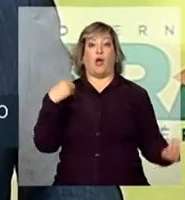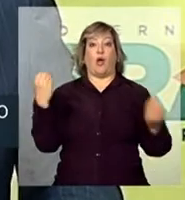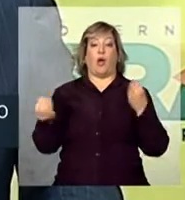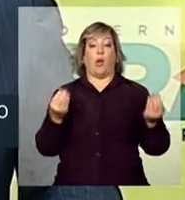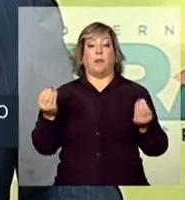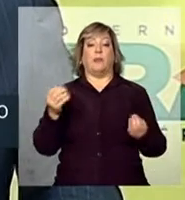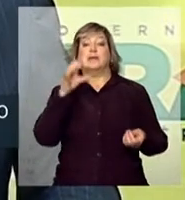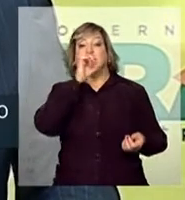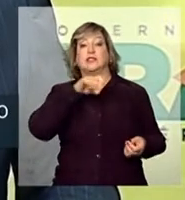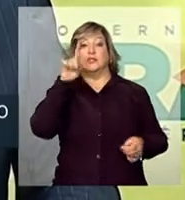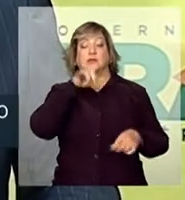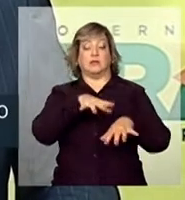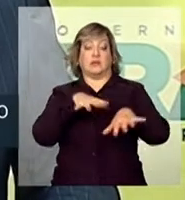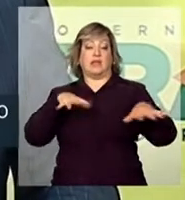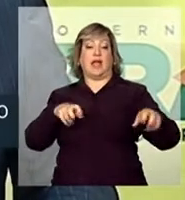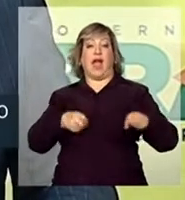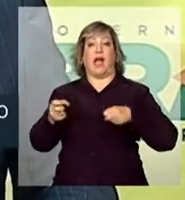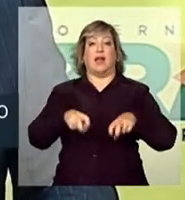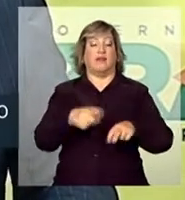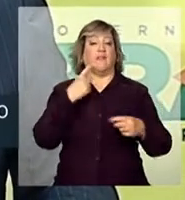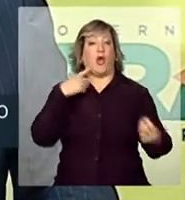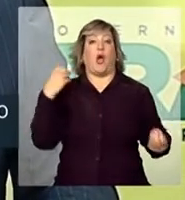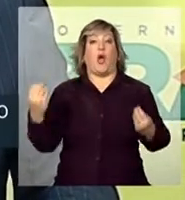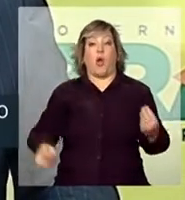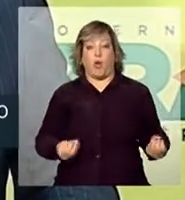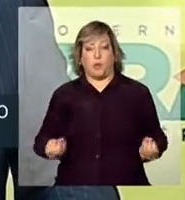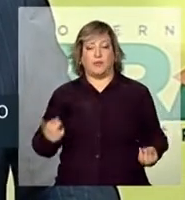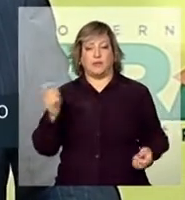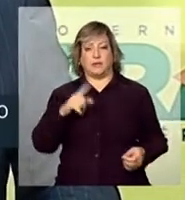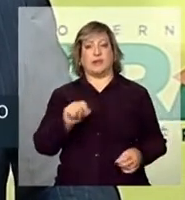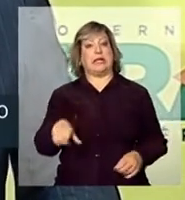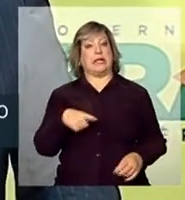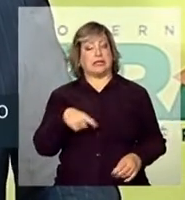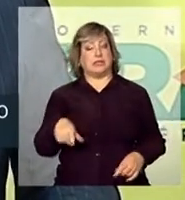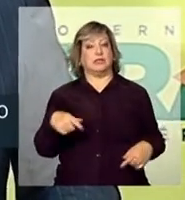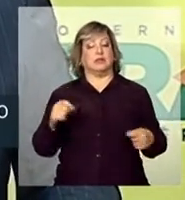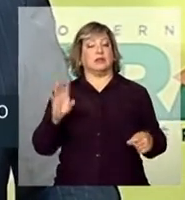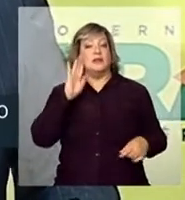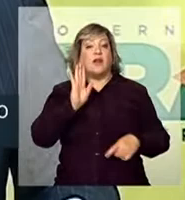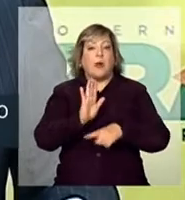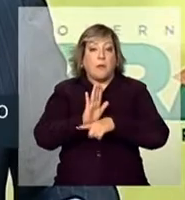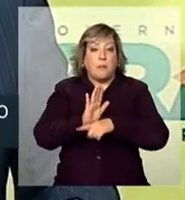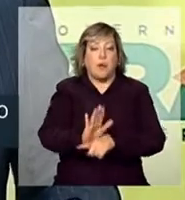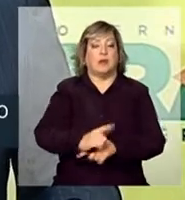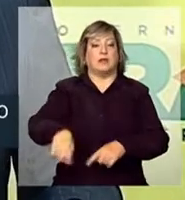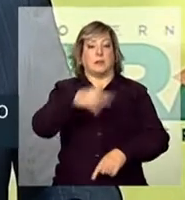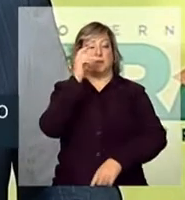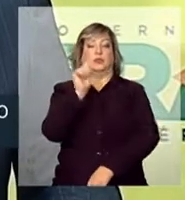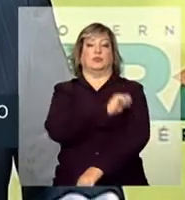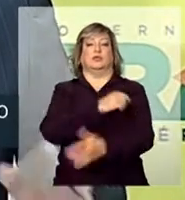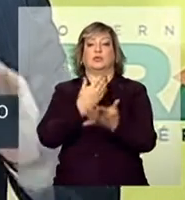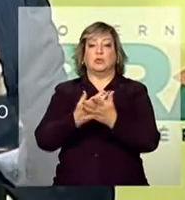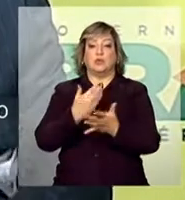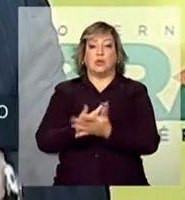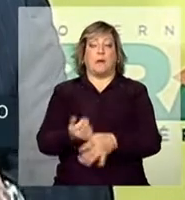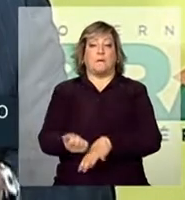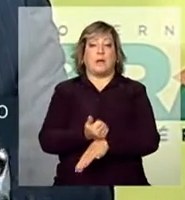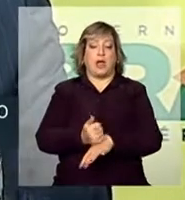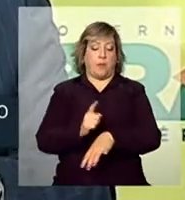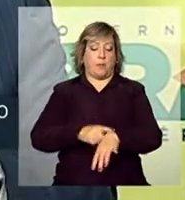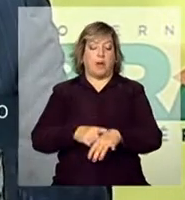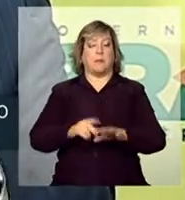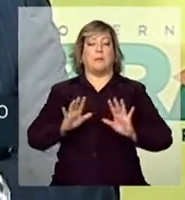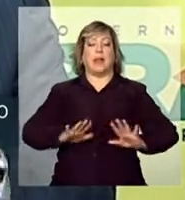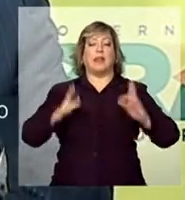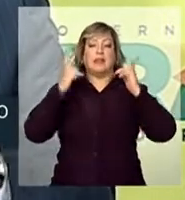trânsito mas nós vai ficar dia de semana que poderia acontecer então é uma forma de proteger os estudantes o melhor período a mais